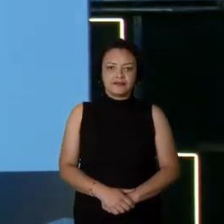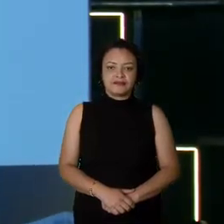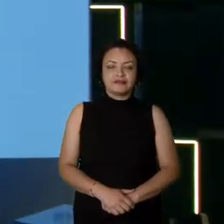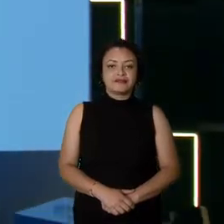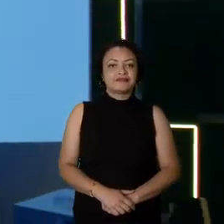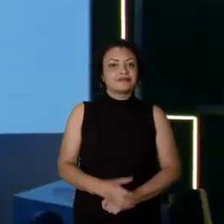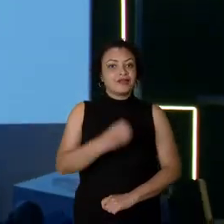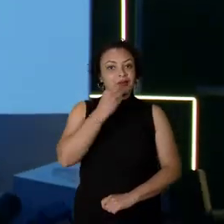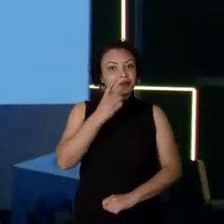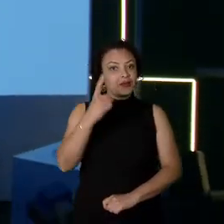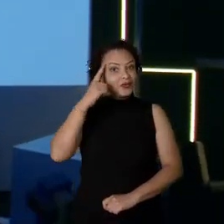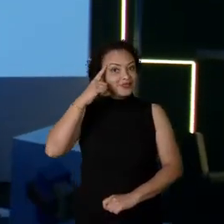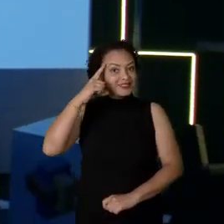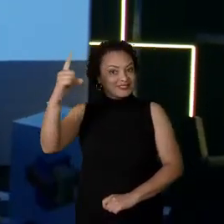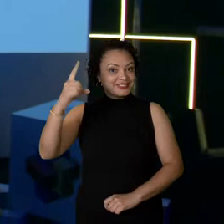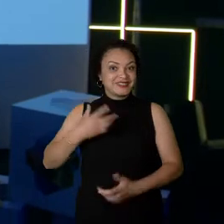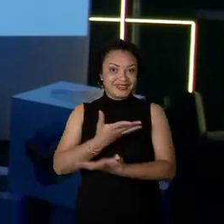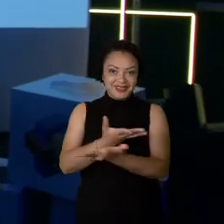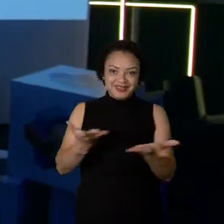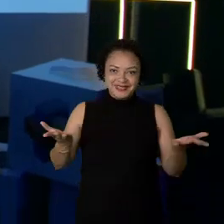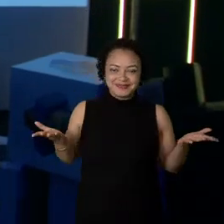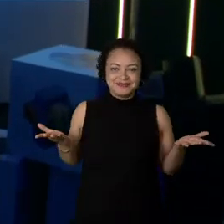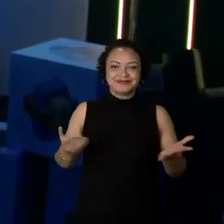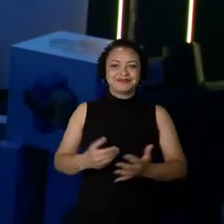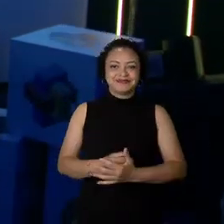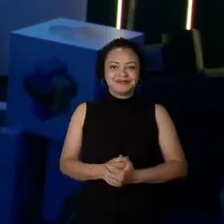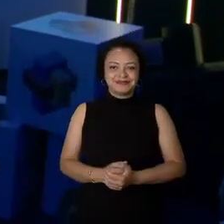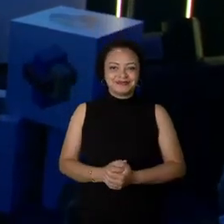Muito bom dia!